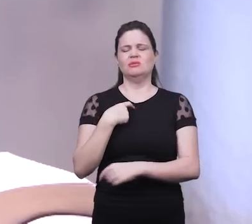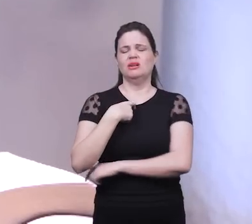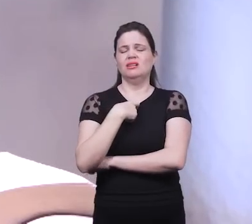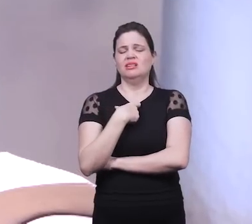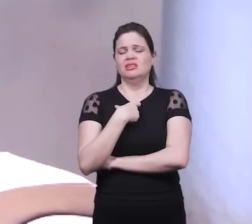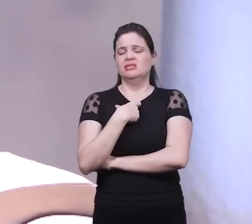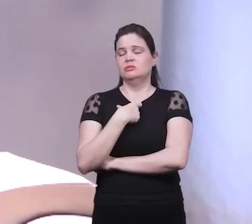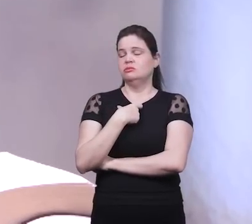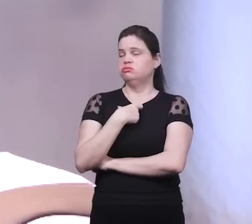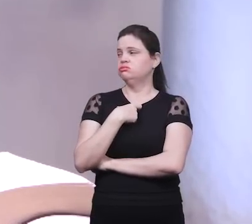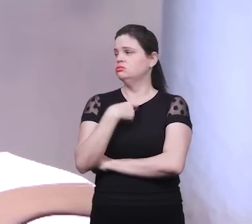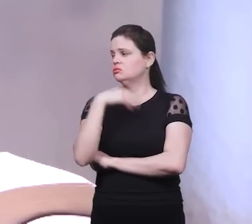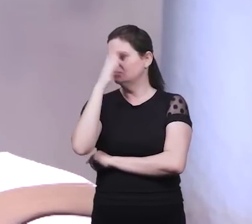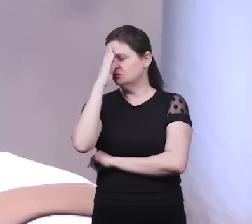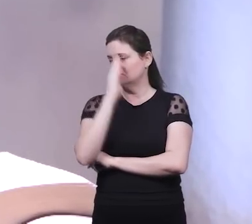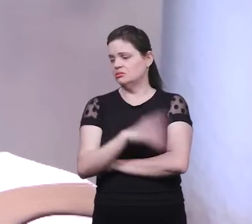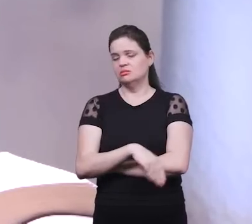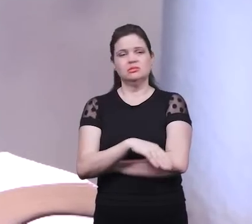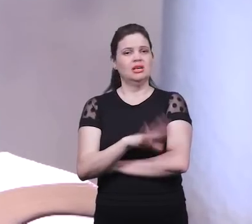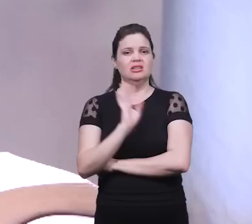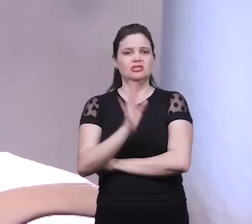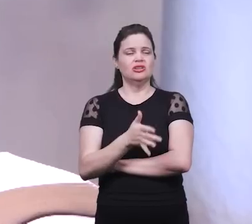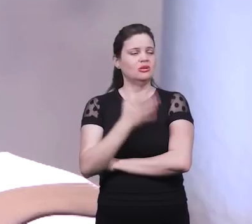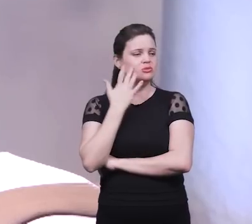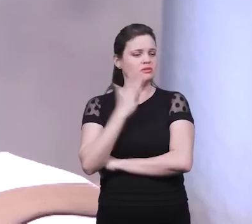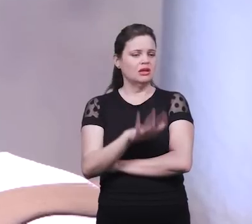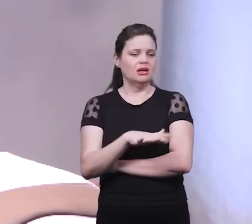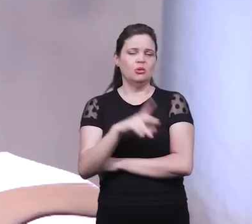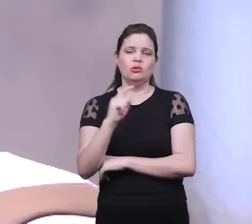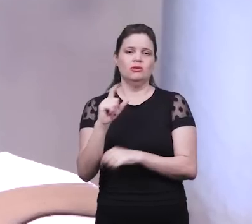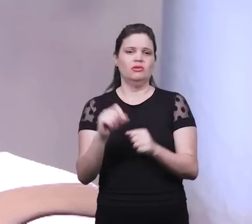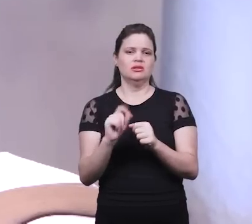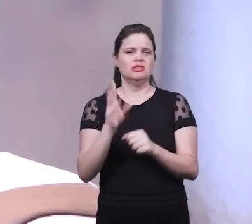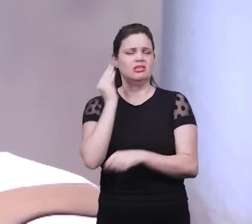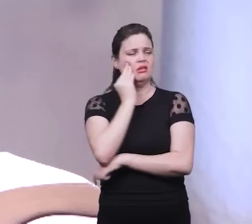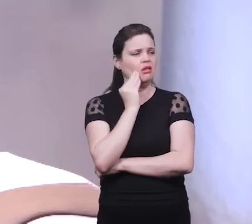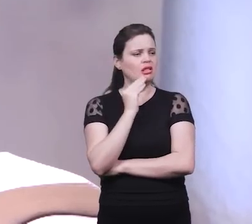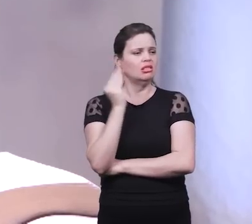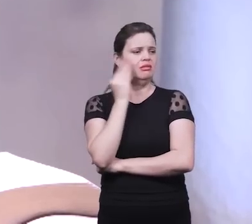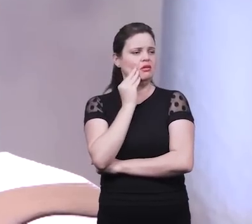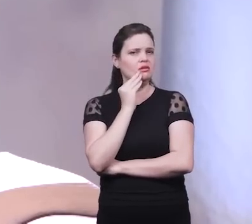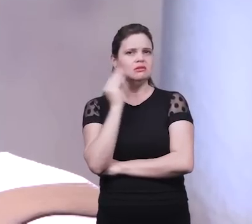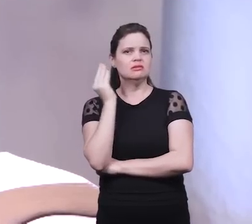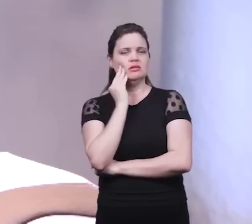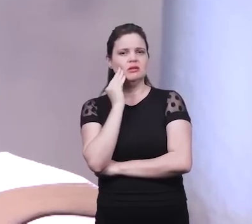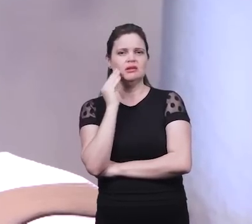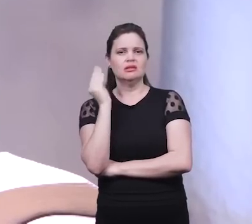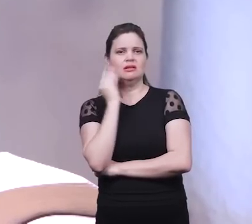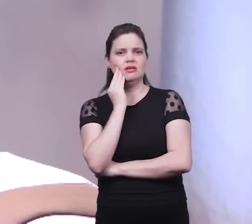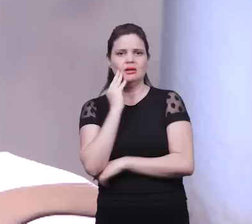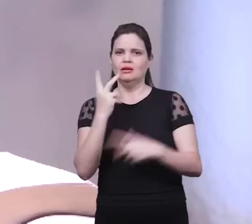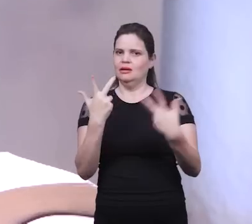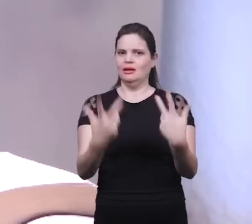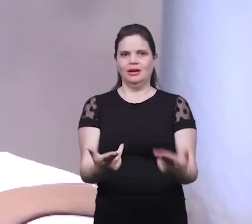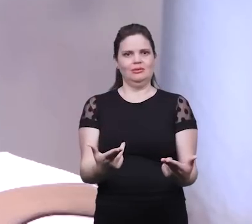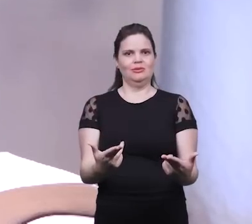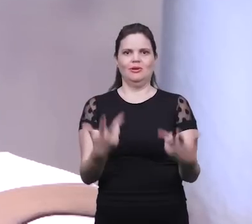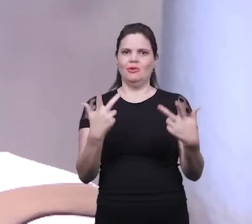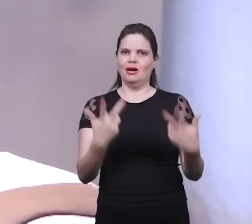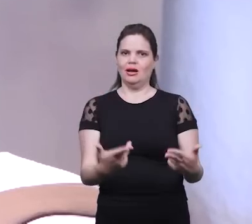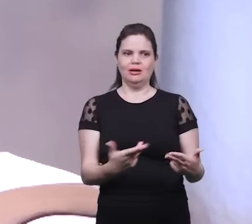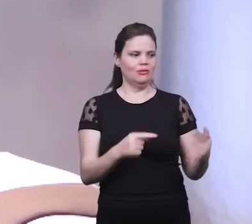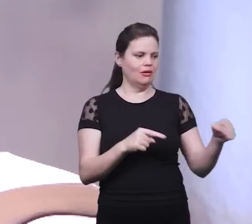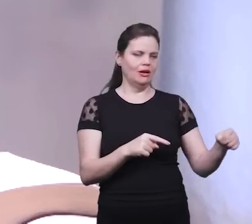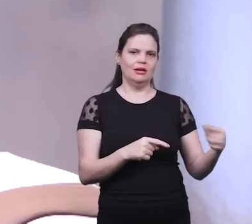paralisado, eu não sei o que fazer, já tentei de todo lado. Porque, você pensa bem, um homem, 38 anos, lutando